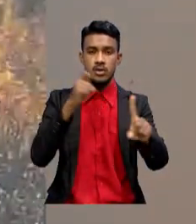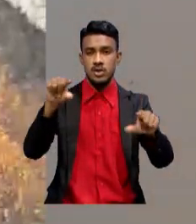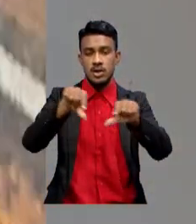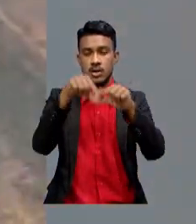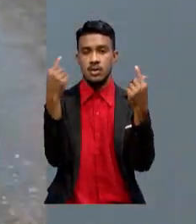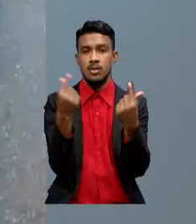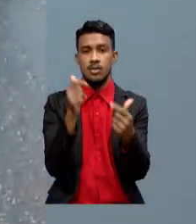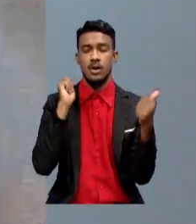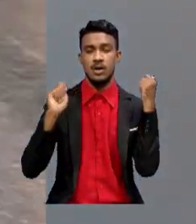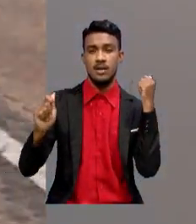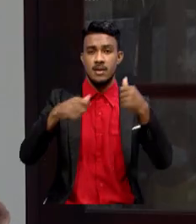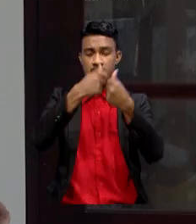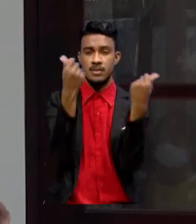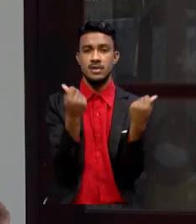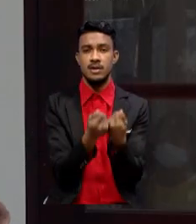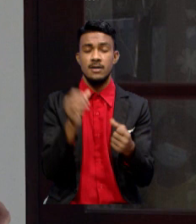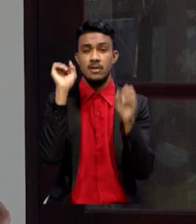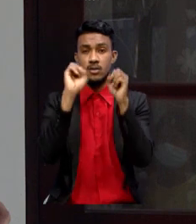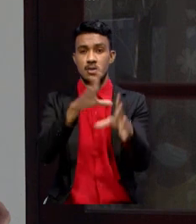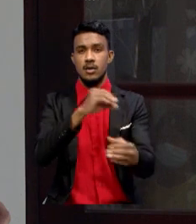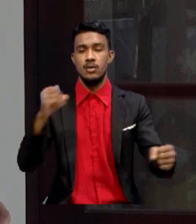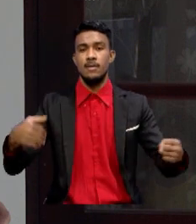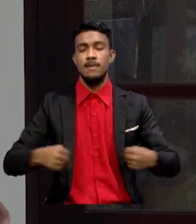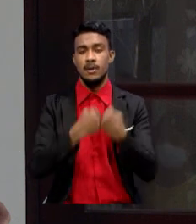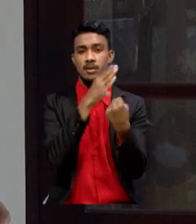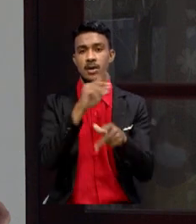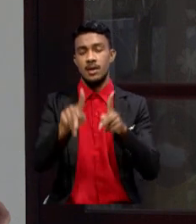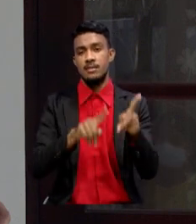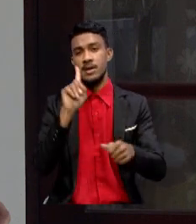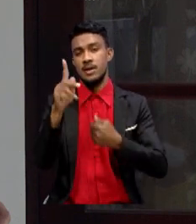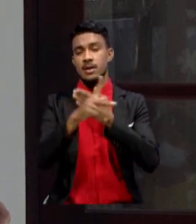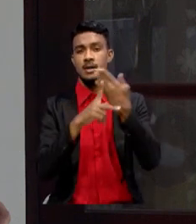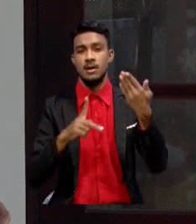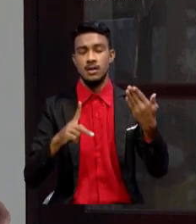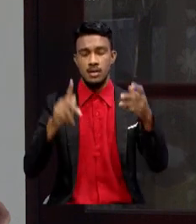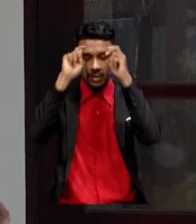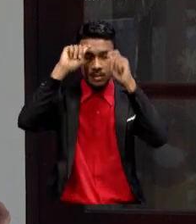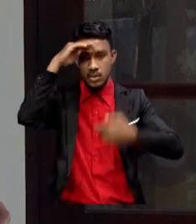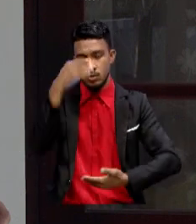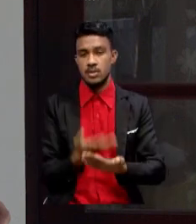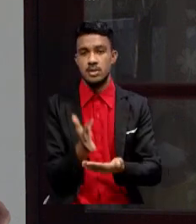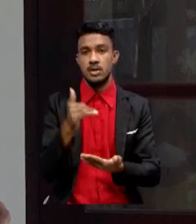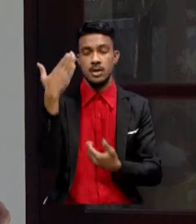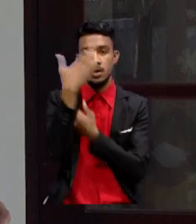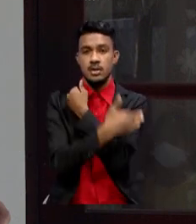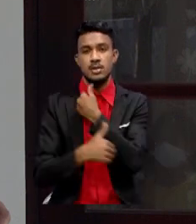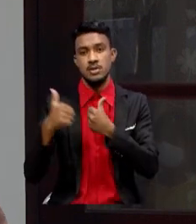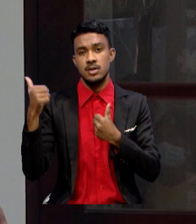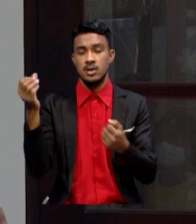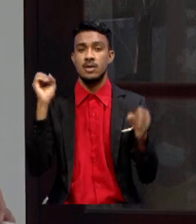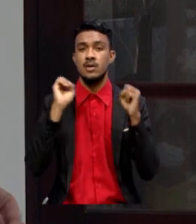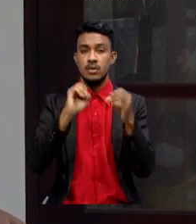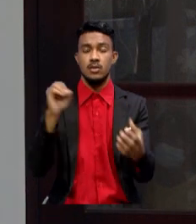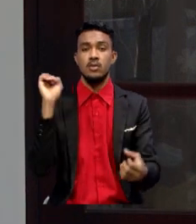marcial Sira, tudo malu, no baco malu, toima ida canectoran. Caso trabalhador Timor-Ansira e estrangeiro, nebe tudo malu, no baco malu,